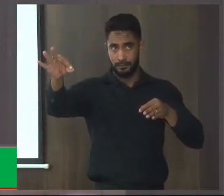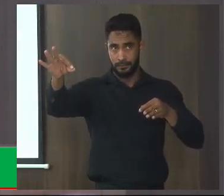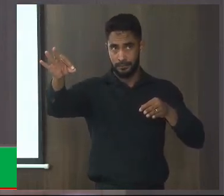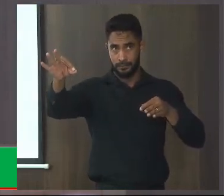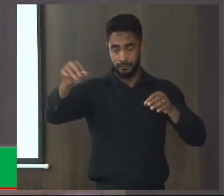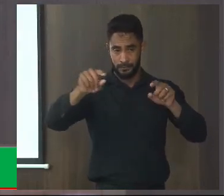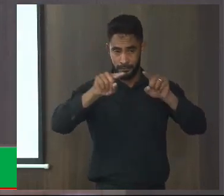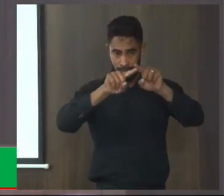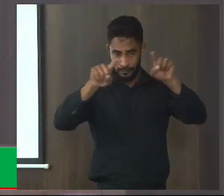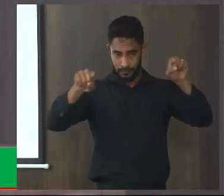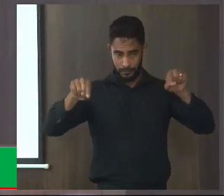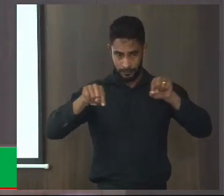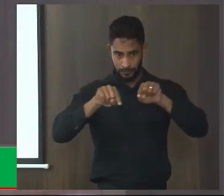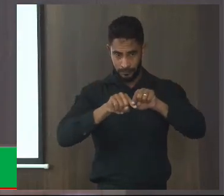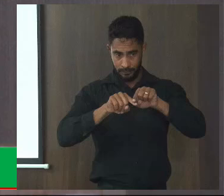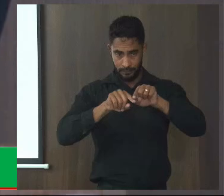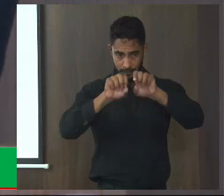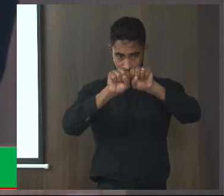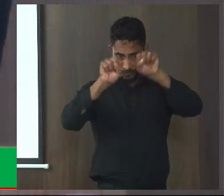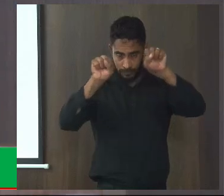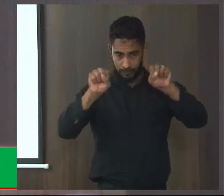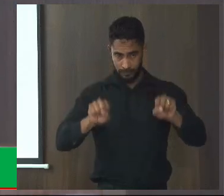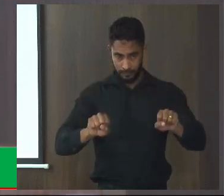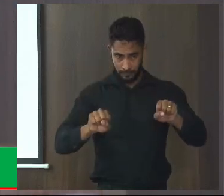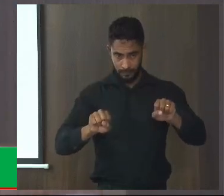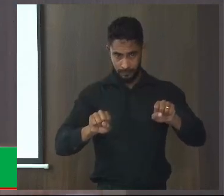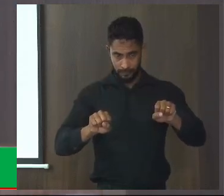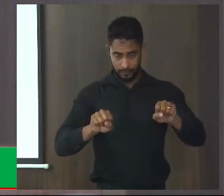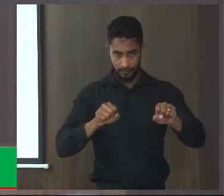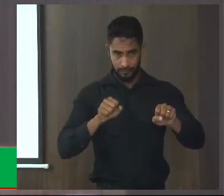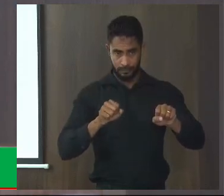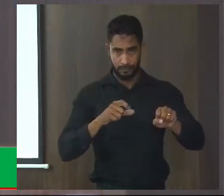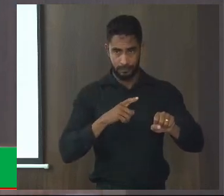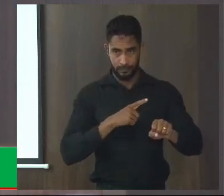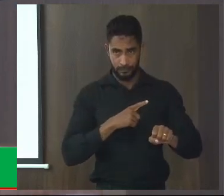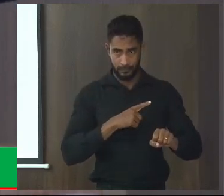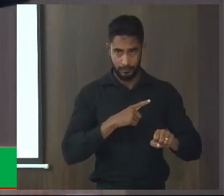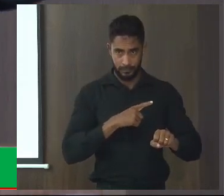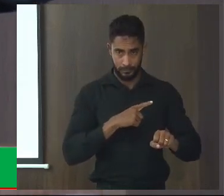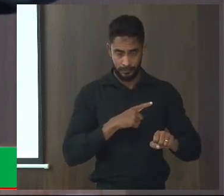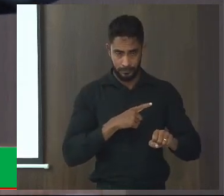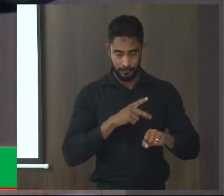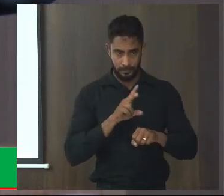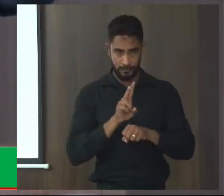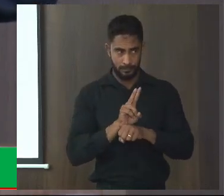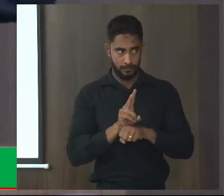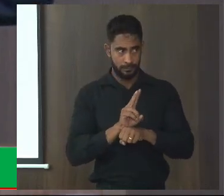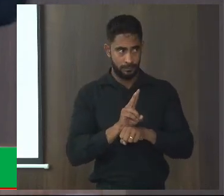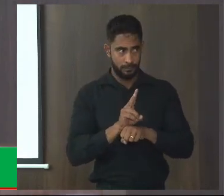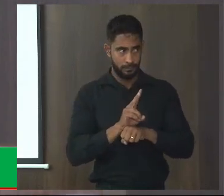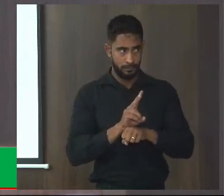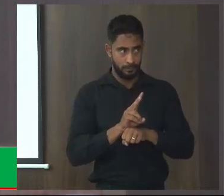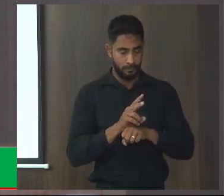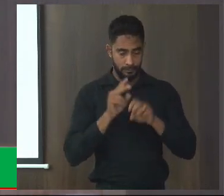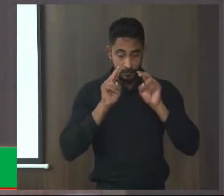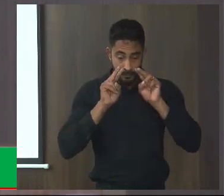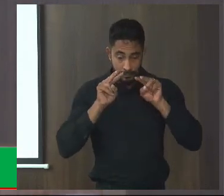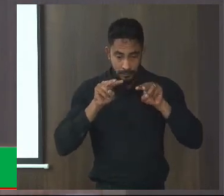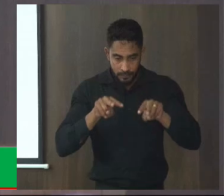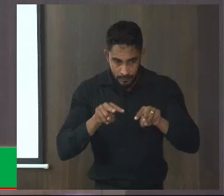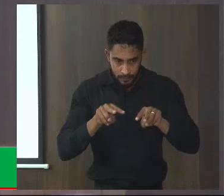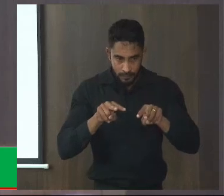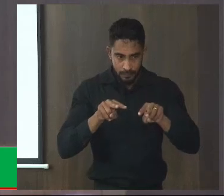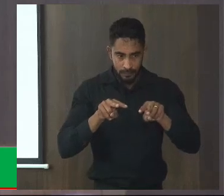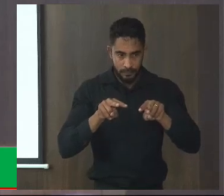Agência Nacional de Mineração. Então, a Agência de Mineração tem um fiscal de lá, que ele não precisa estar aqui